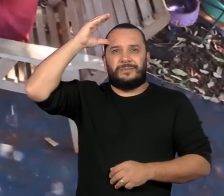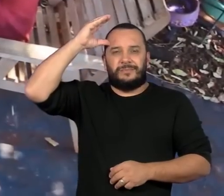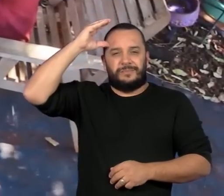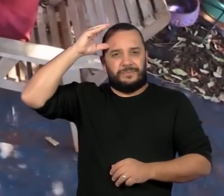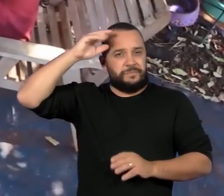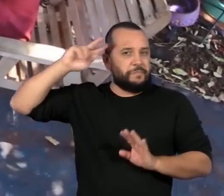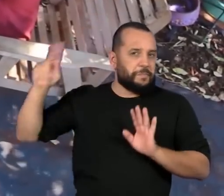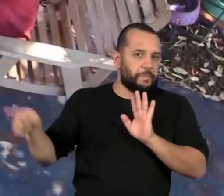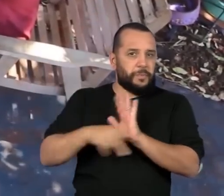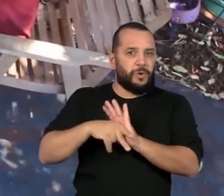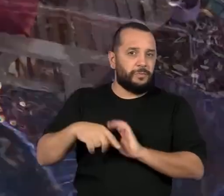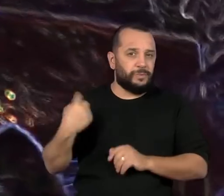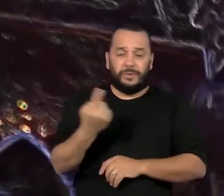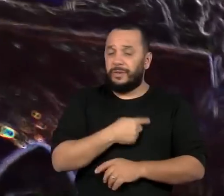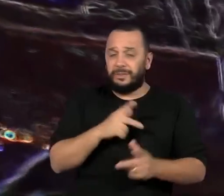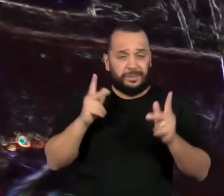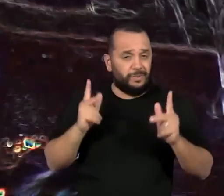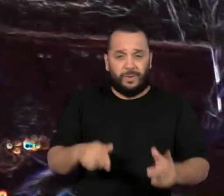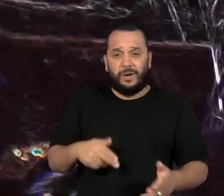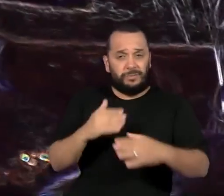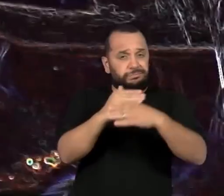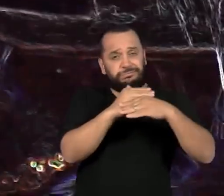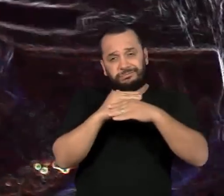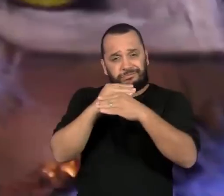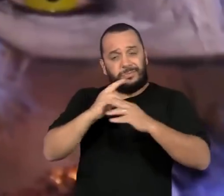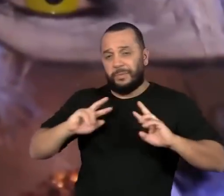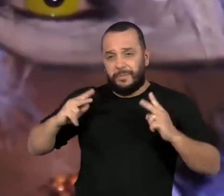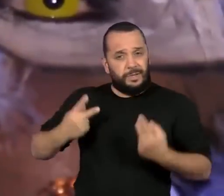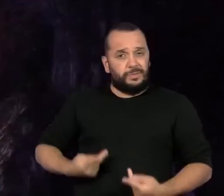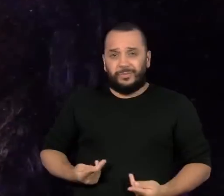muito apuradas, como qualquer uma pessoa.